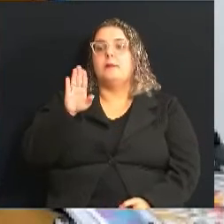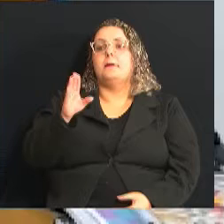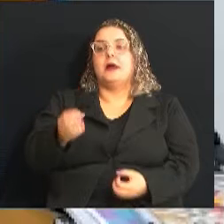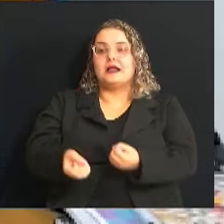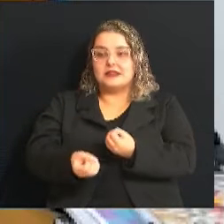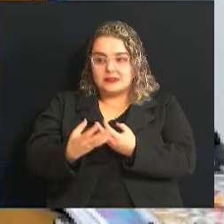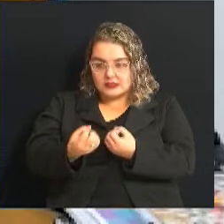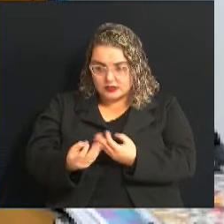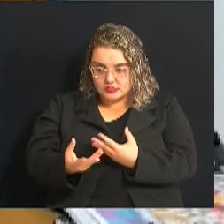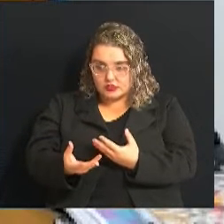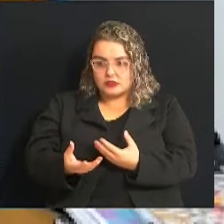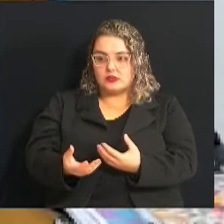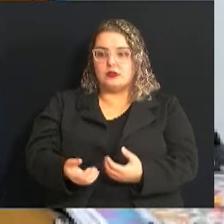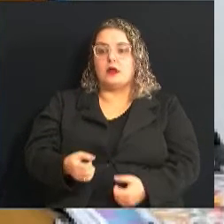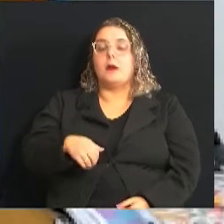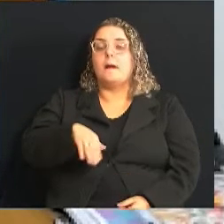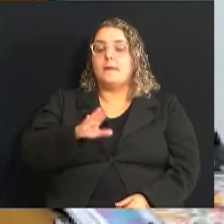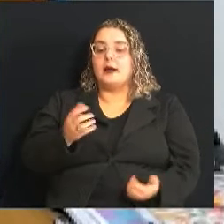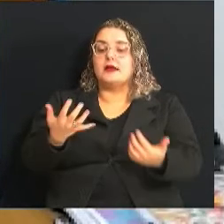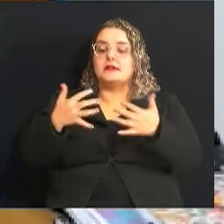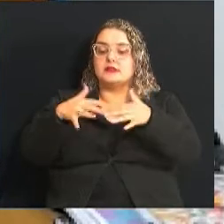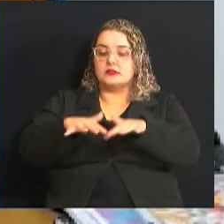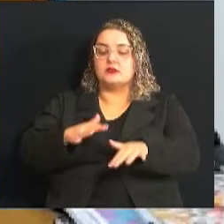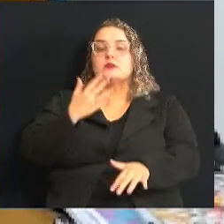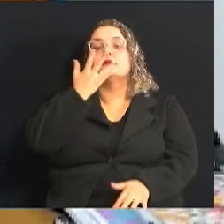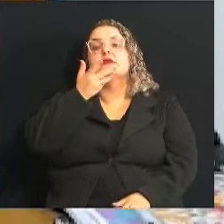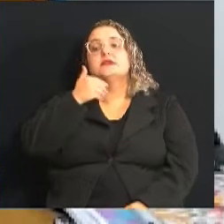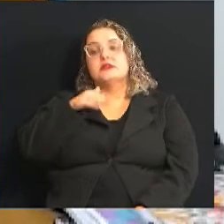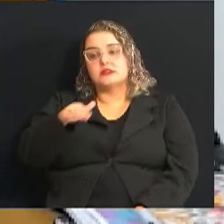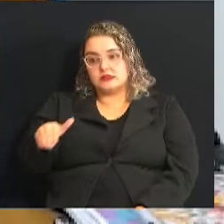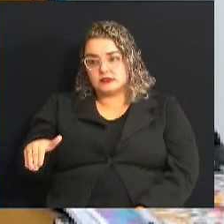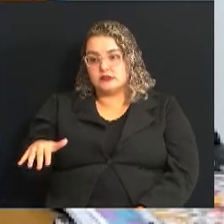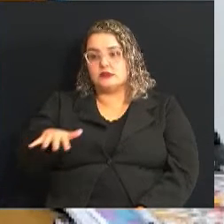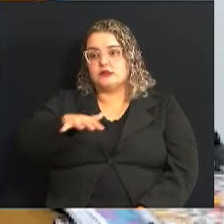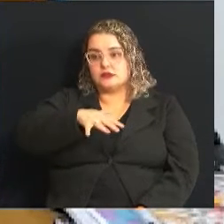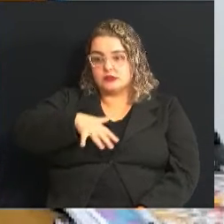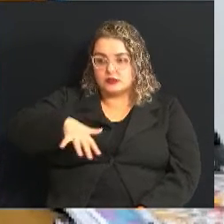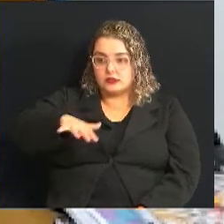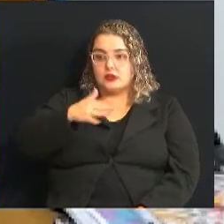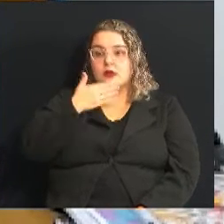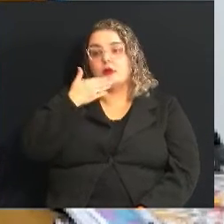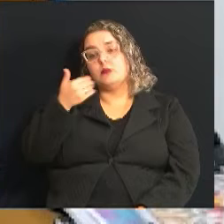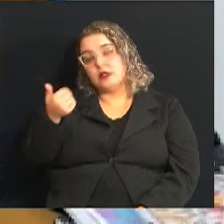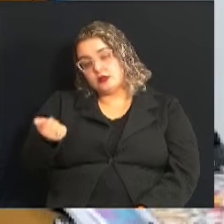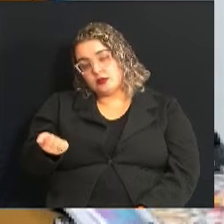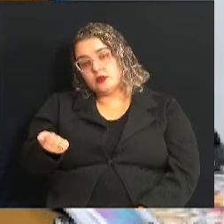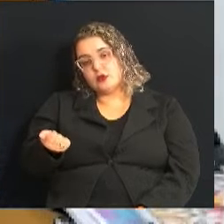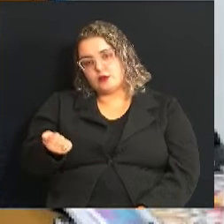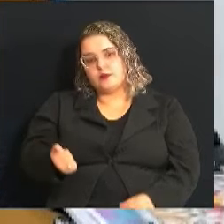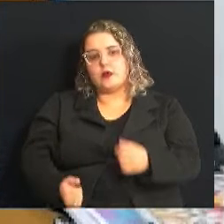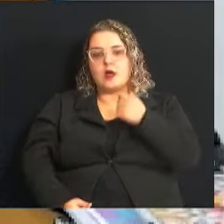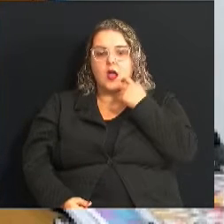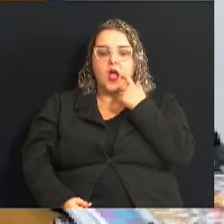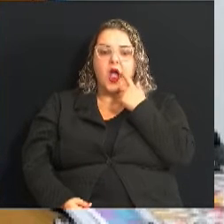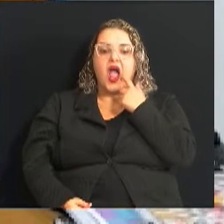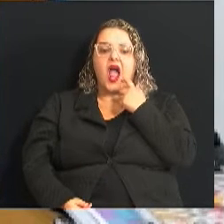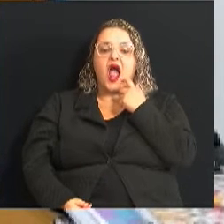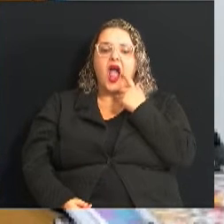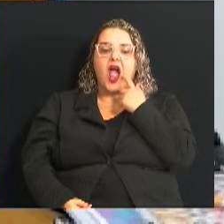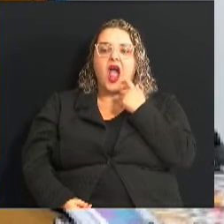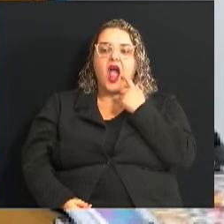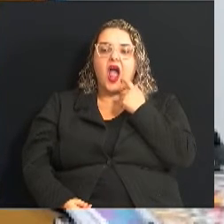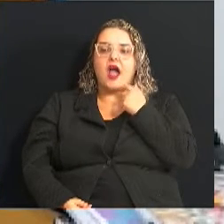quanto mais incluir as crianças no cenário, é melhor. Né? Então, trazer essa criança, e foi